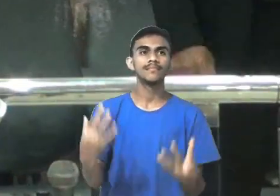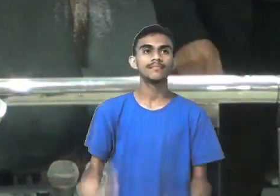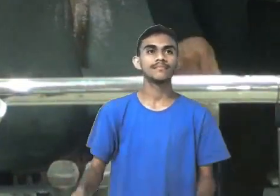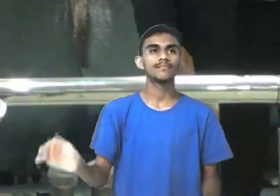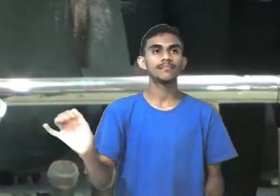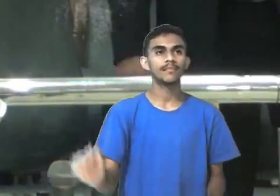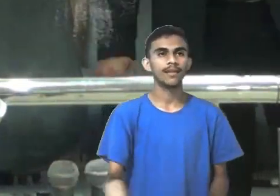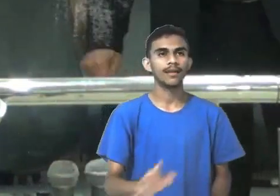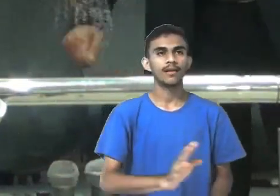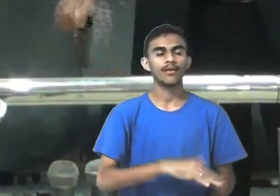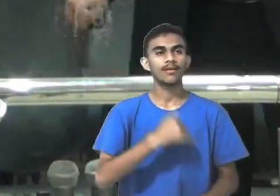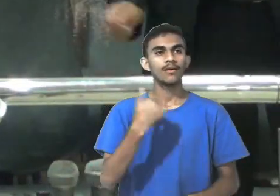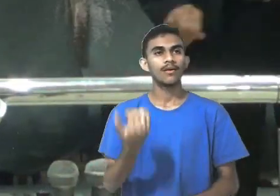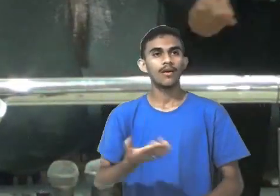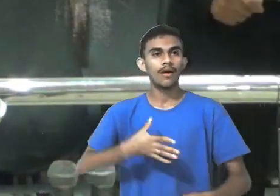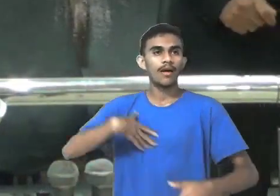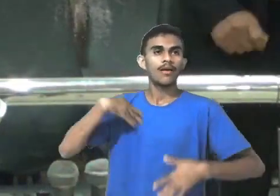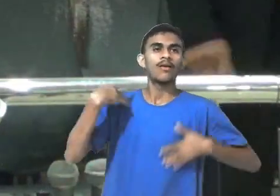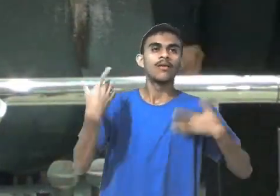dorido,